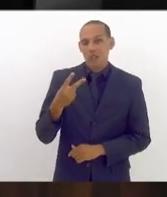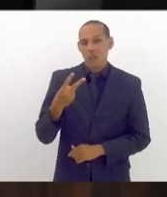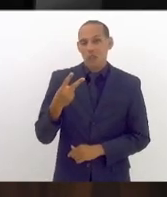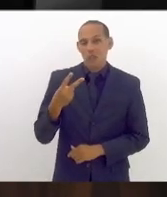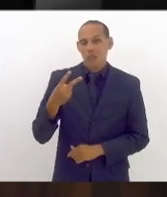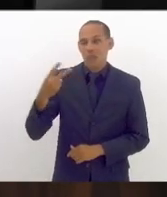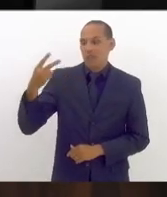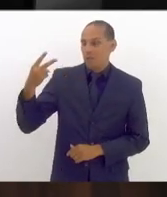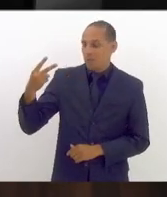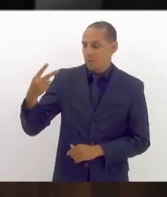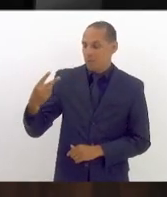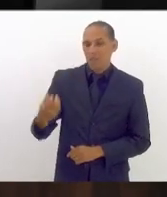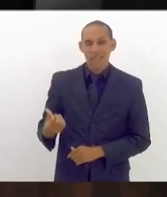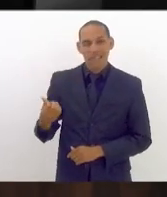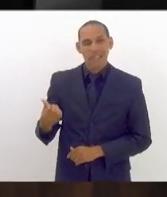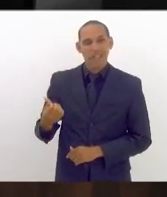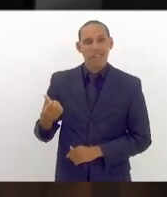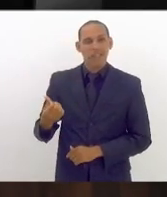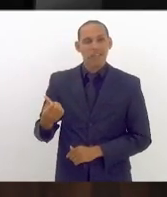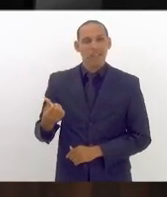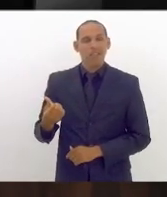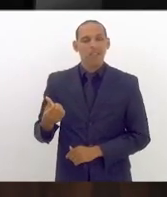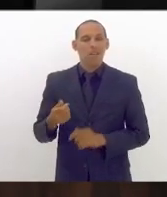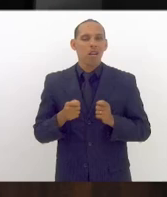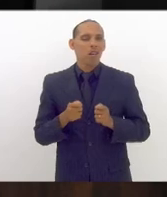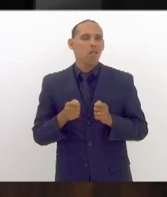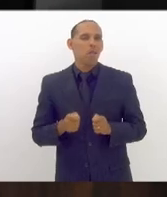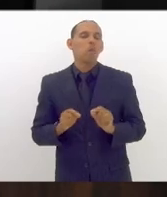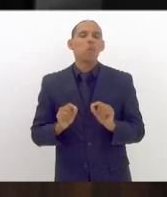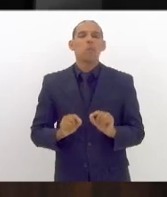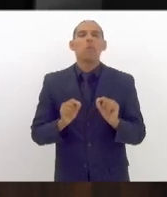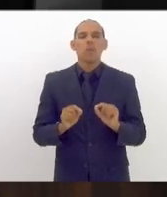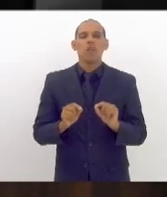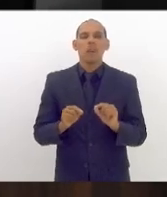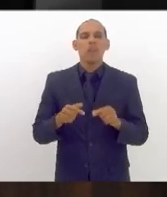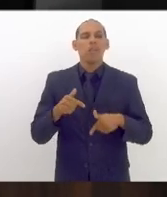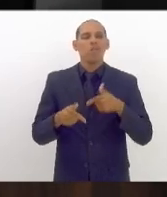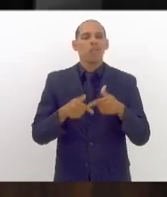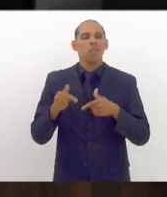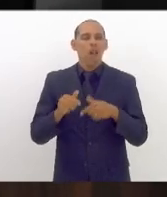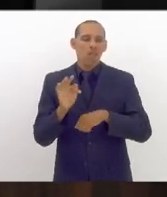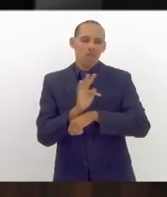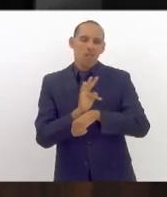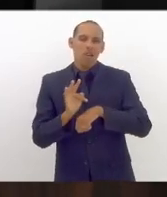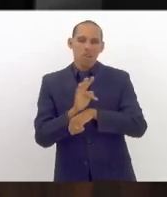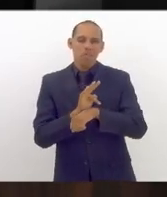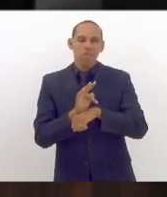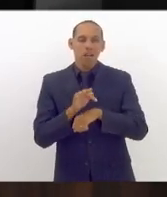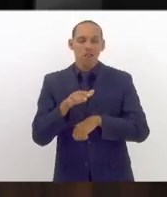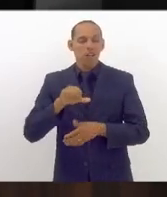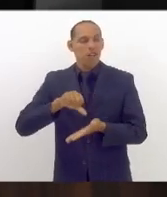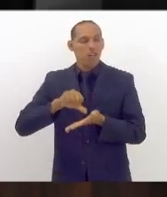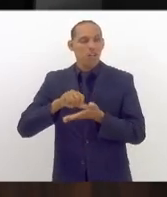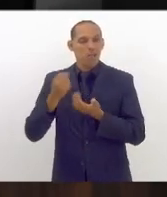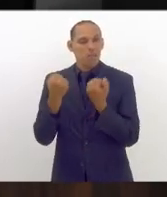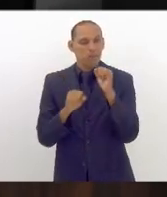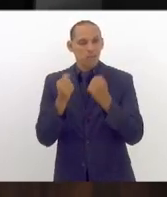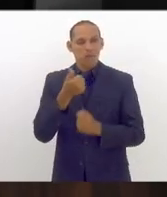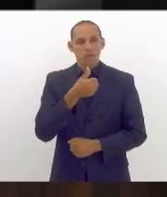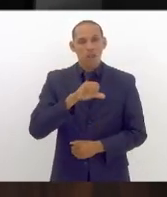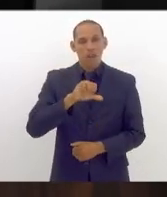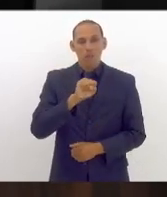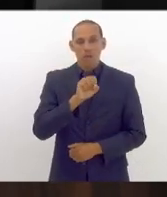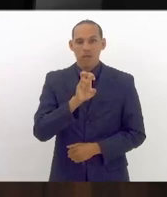em termos de empregos formais no setor da Setor Industrial entre 1985 e